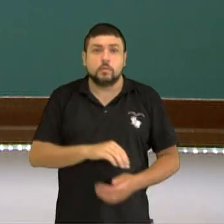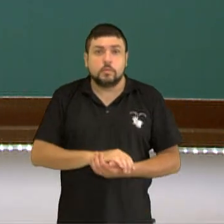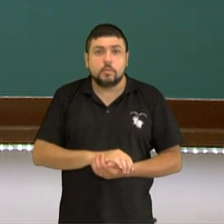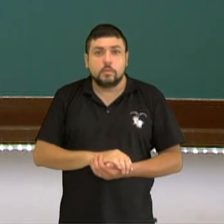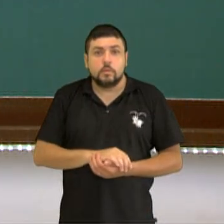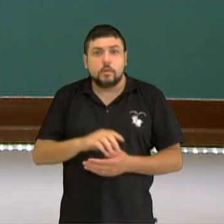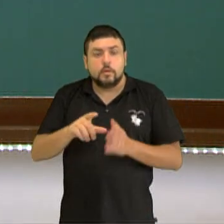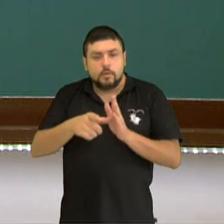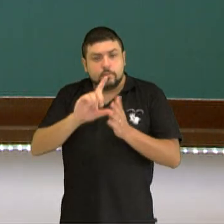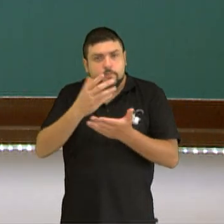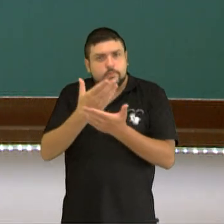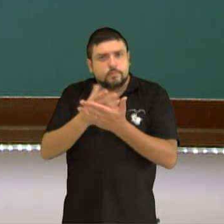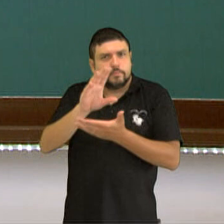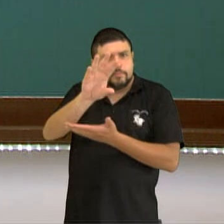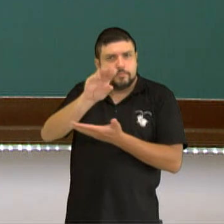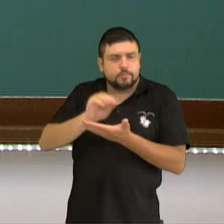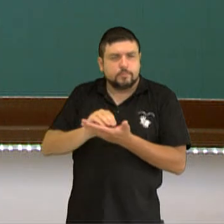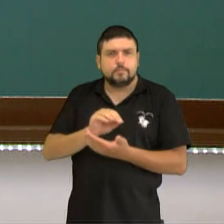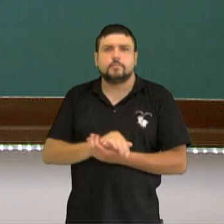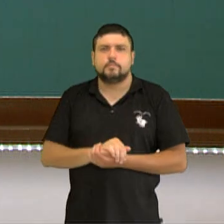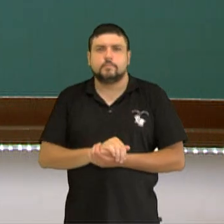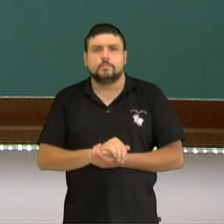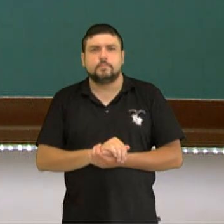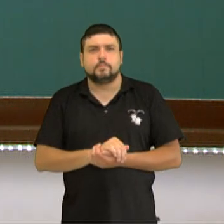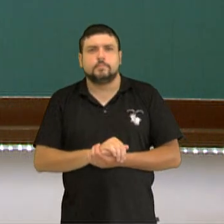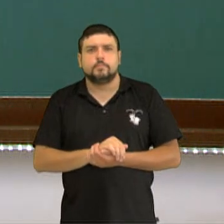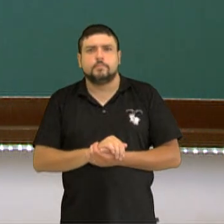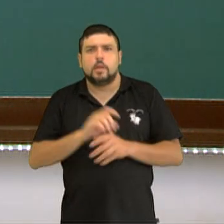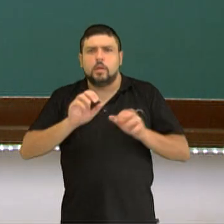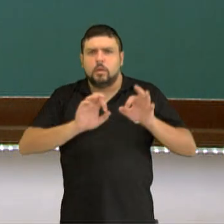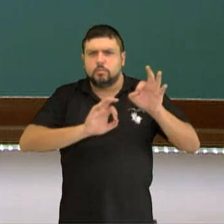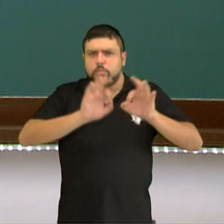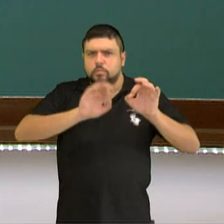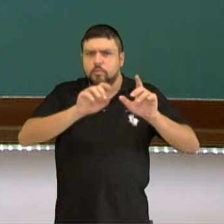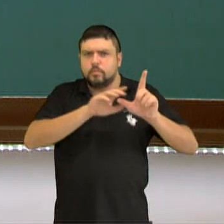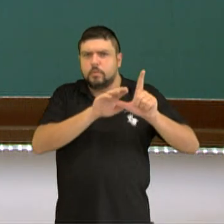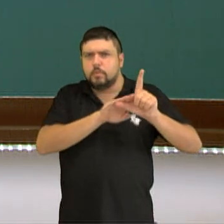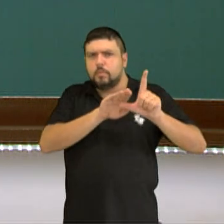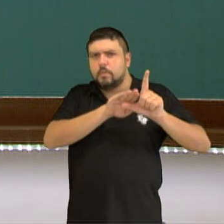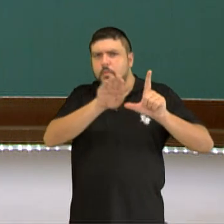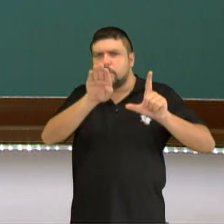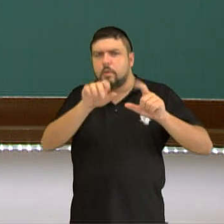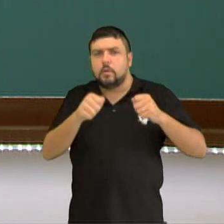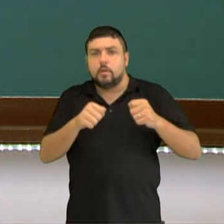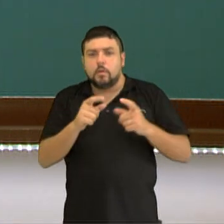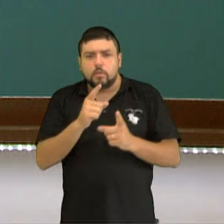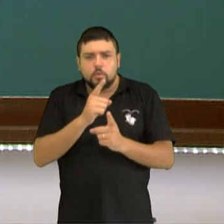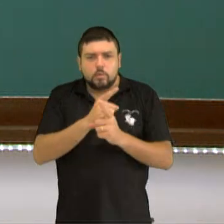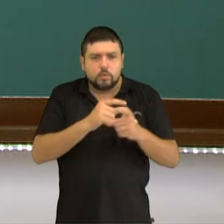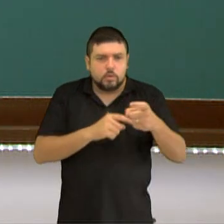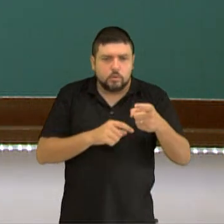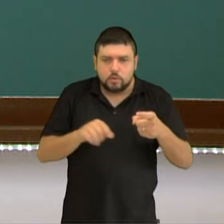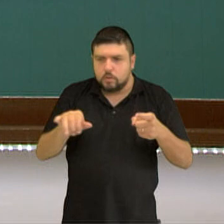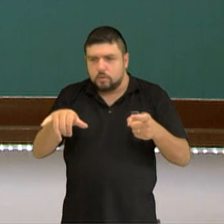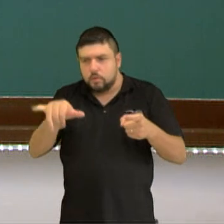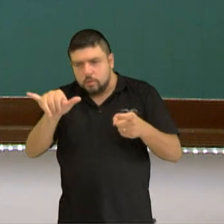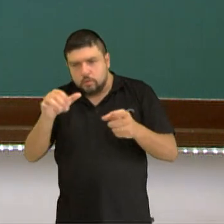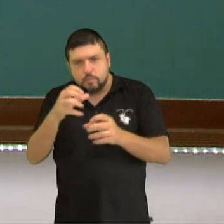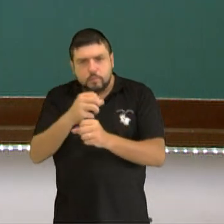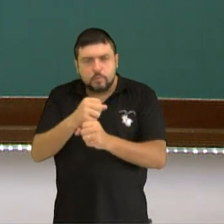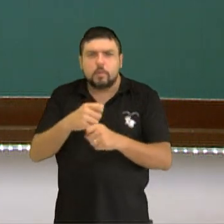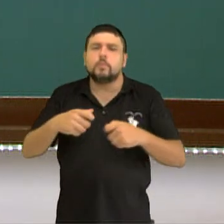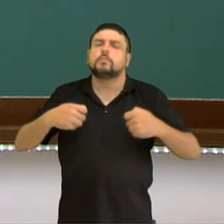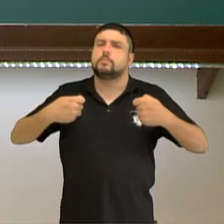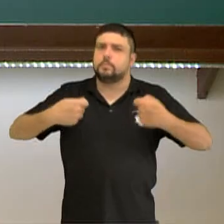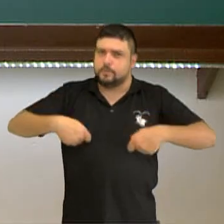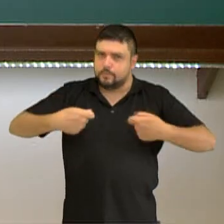registrou na aula de hoje. Para construir gráficos, precisamos encontrar os valores de x e de y. Verdadeiro também.